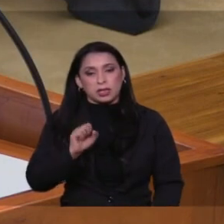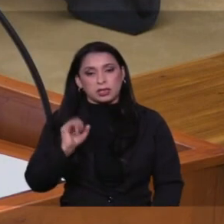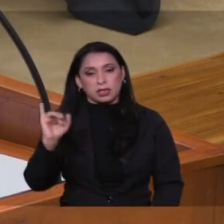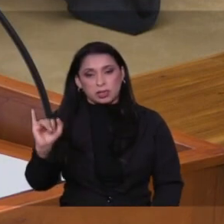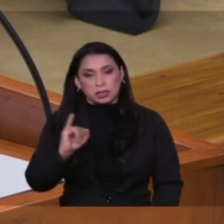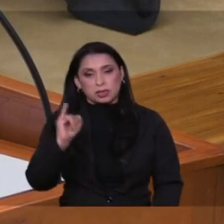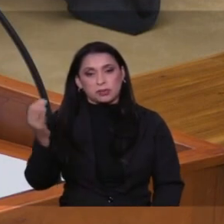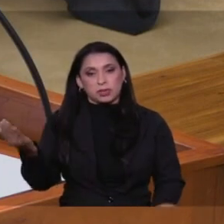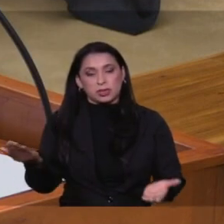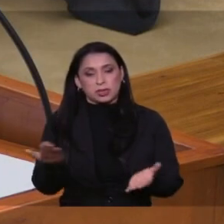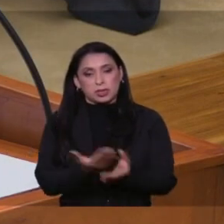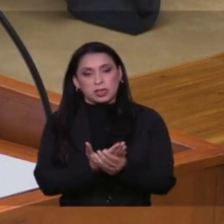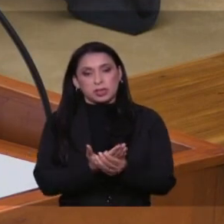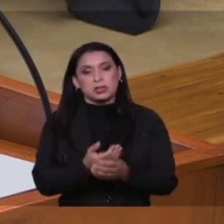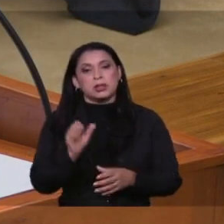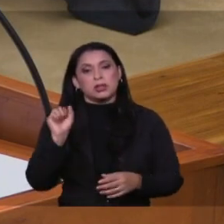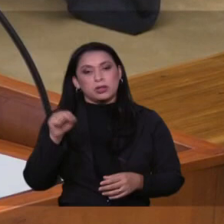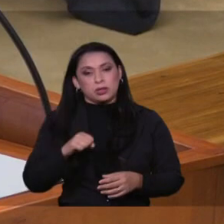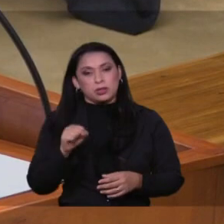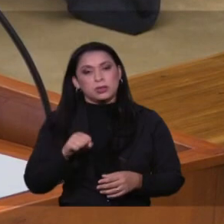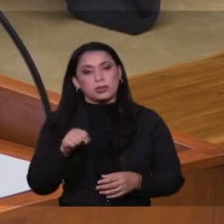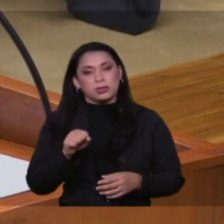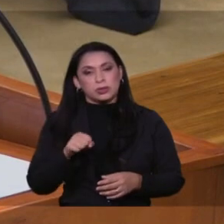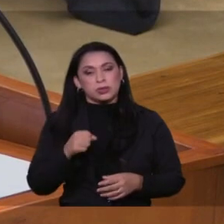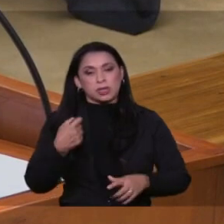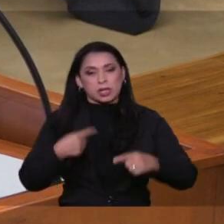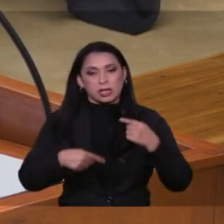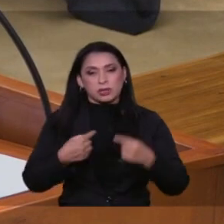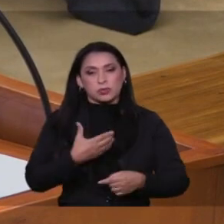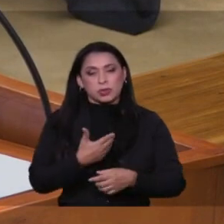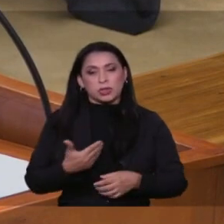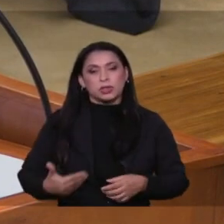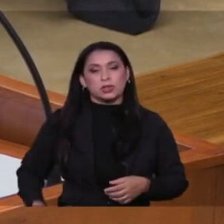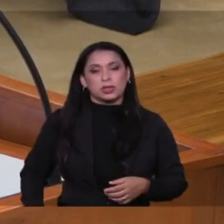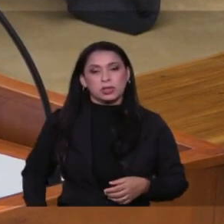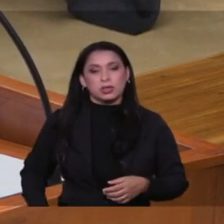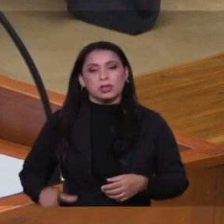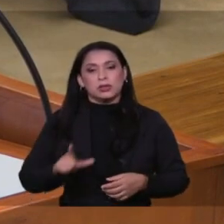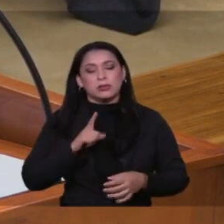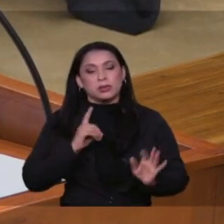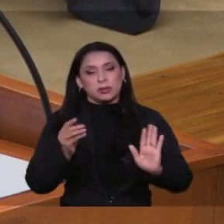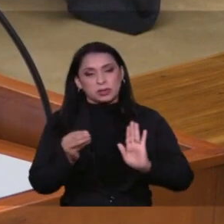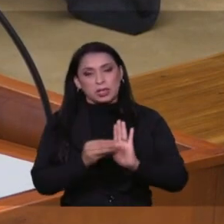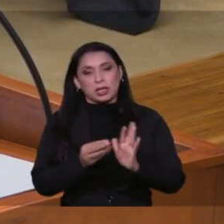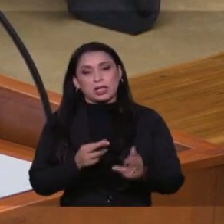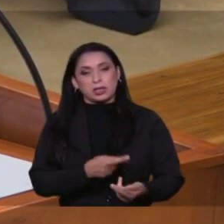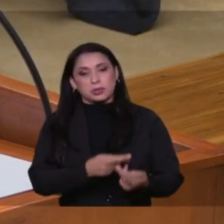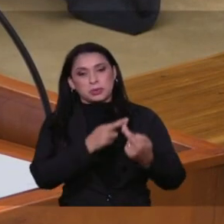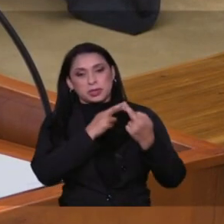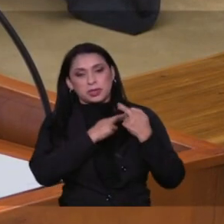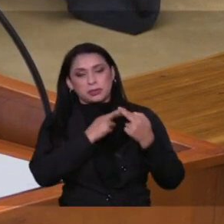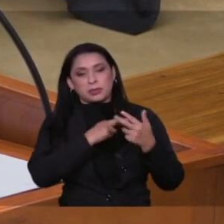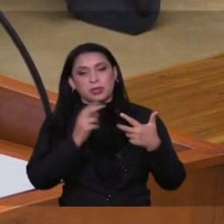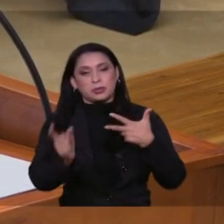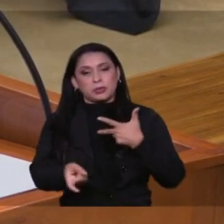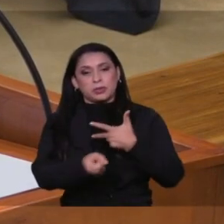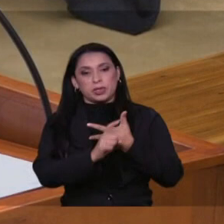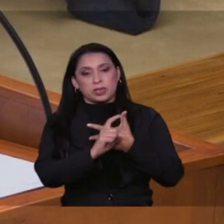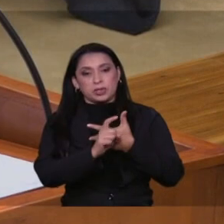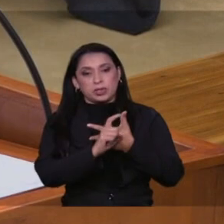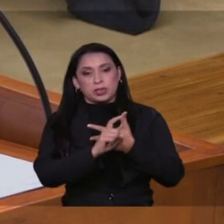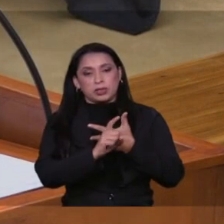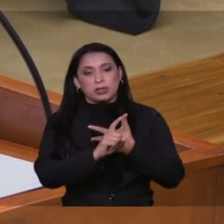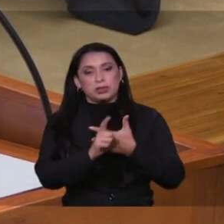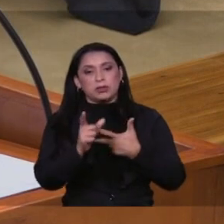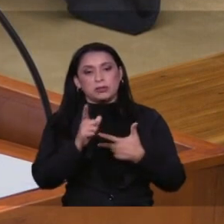nessas ações é que, sim, as formas pelas quais as políticas públicas são implementadas é de responsabilidade do Poder Executivo, mas